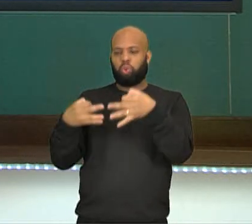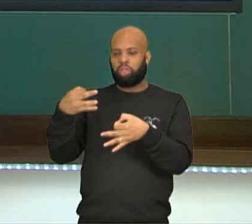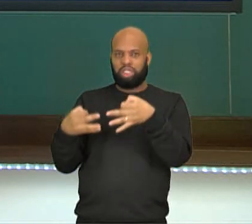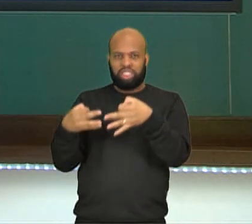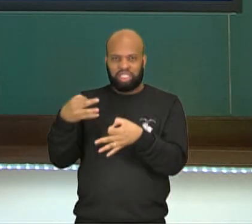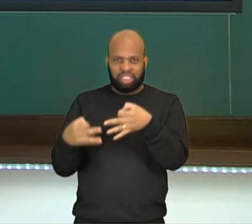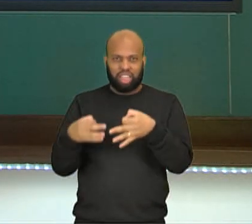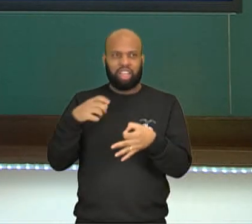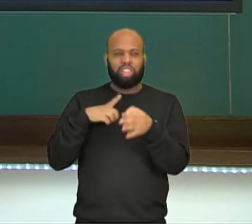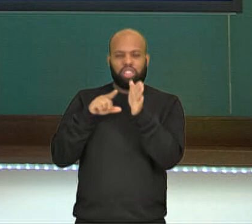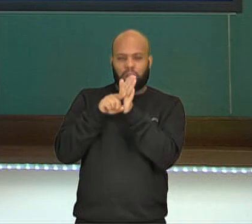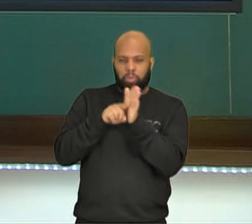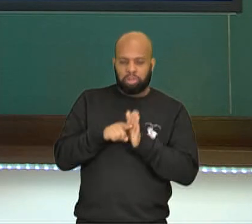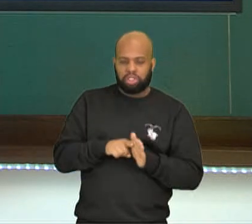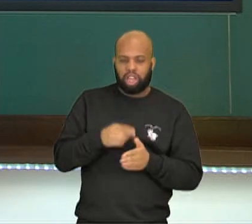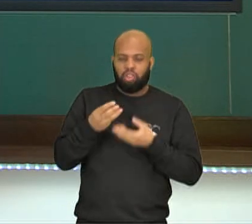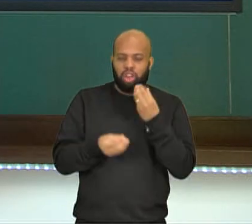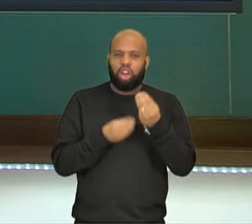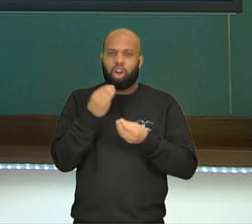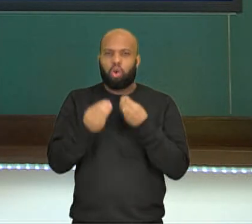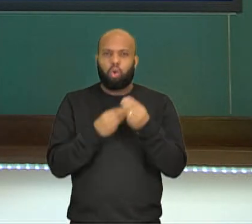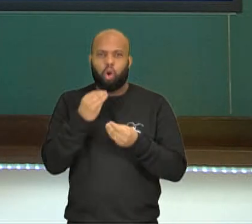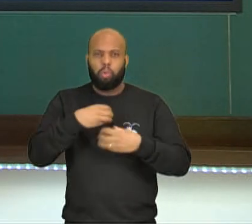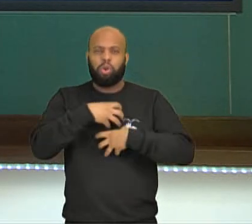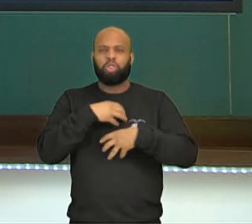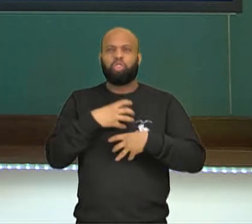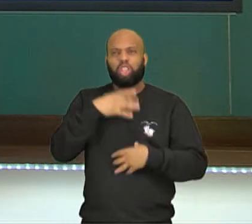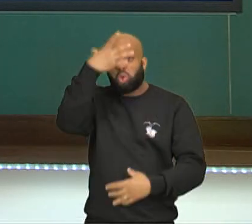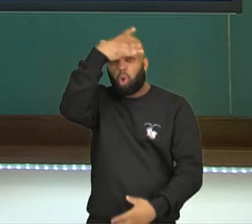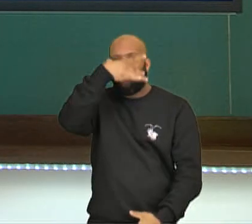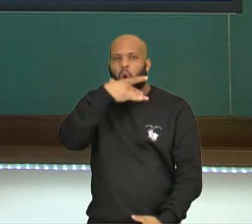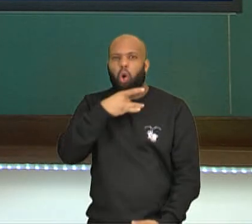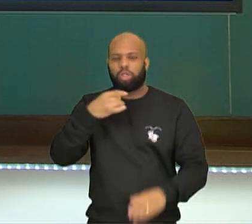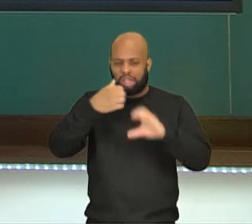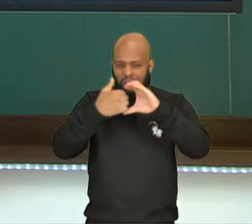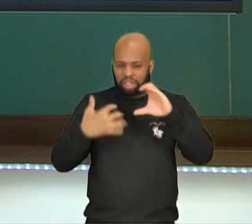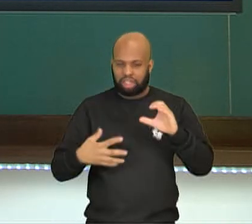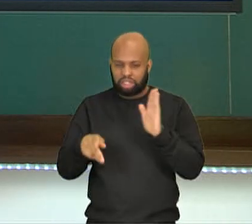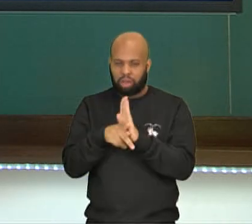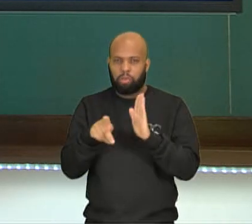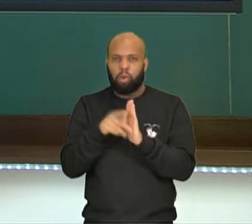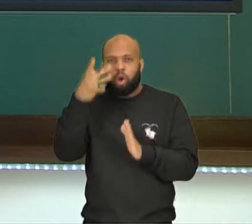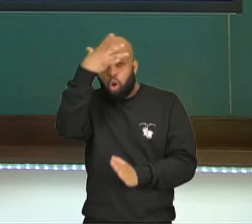traços fisionômicos de um criminoso. É um perigo, mas até pouco tempo atrás na justiça era utilizado.